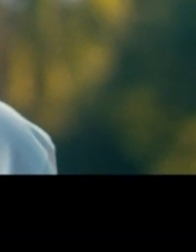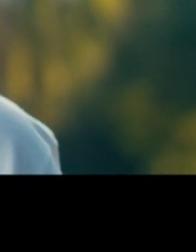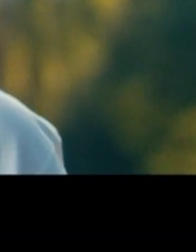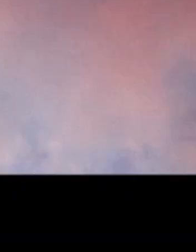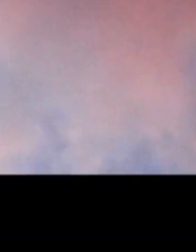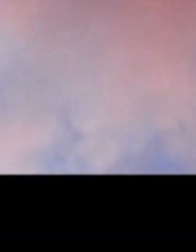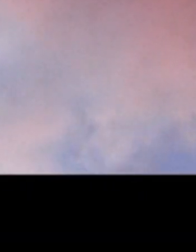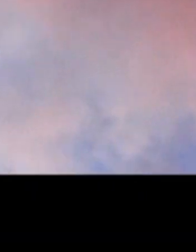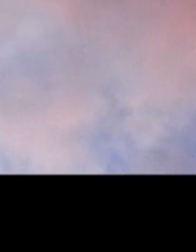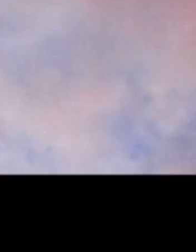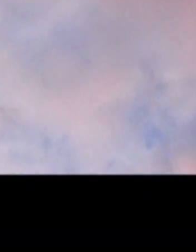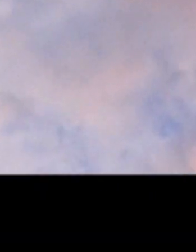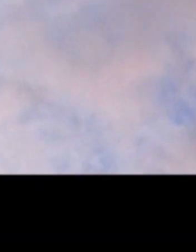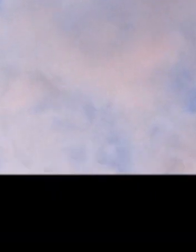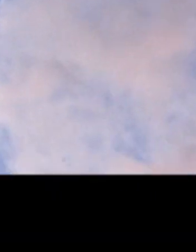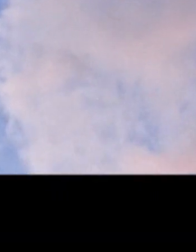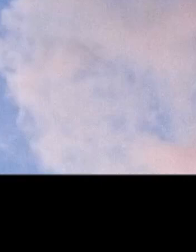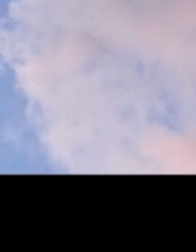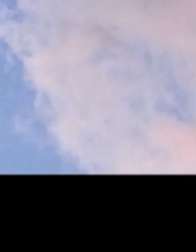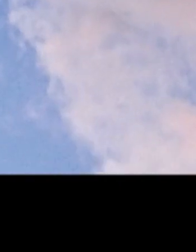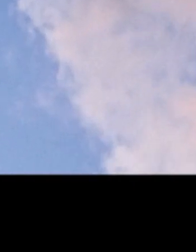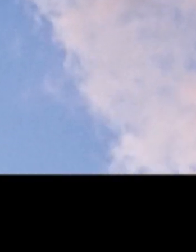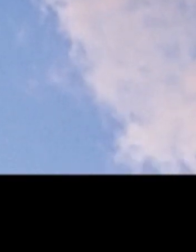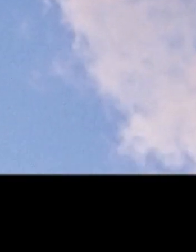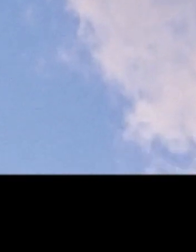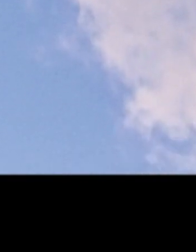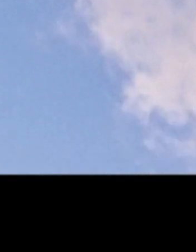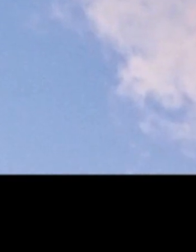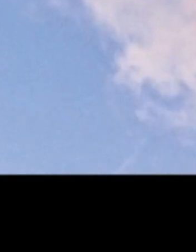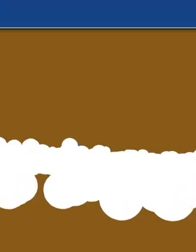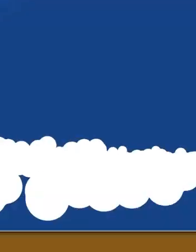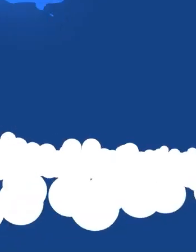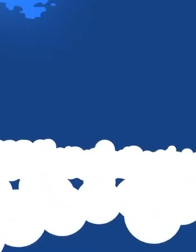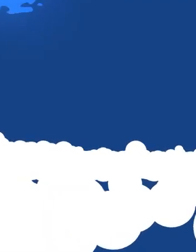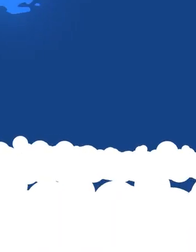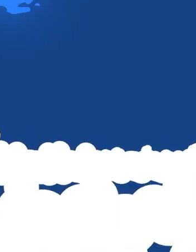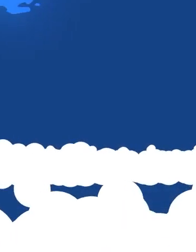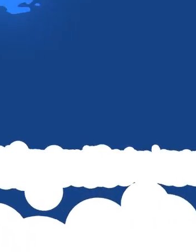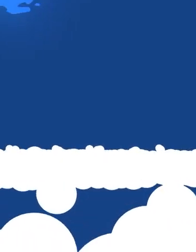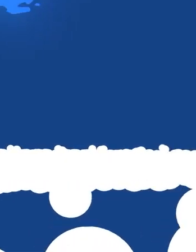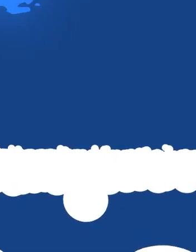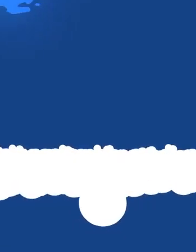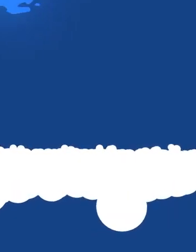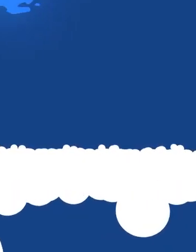sua parte. Assembleia Legislativa de Mato Grosso do Sul.